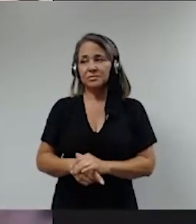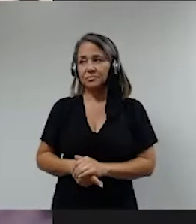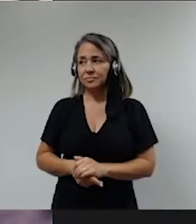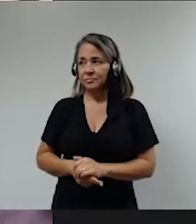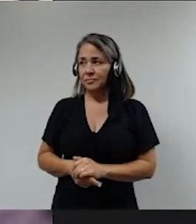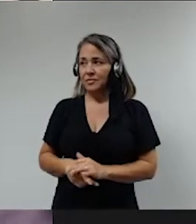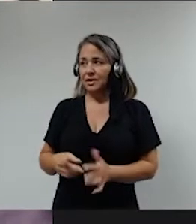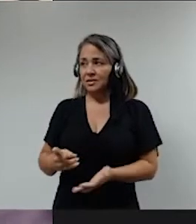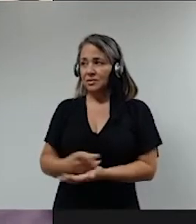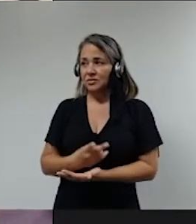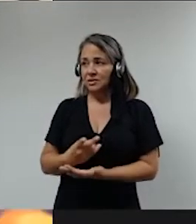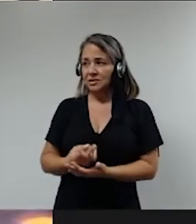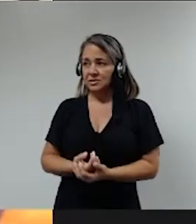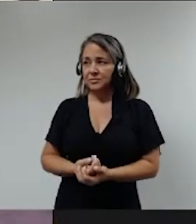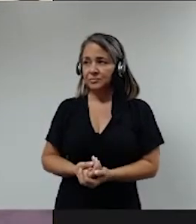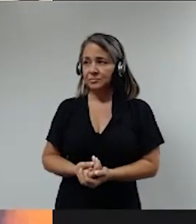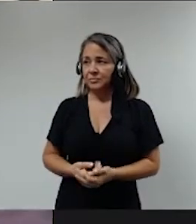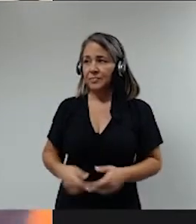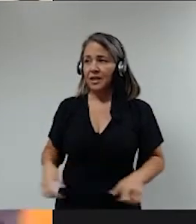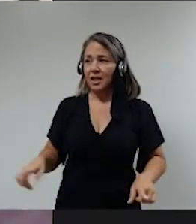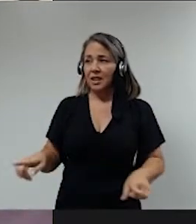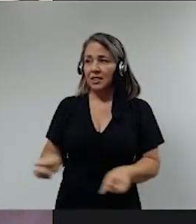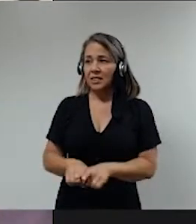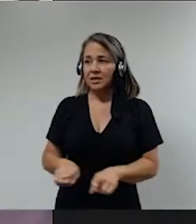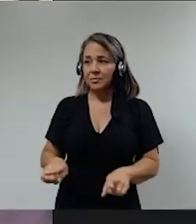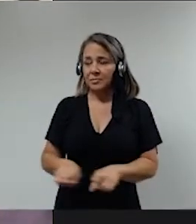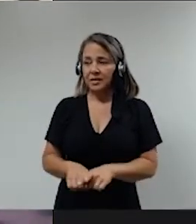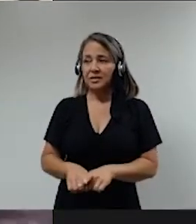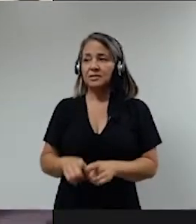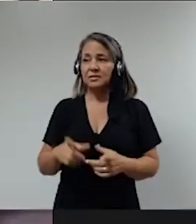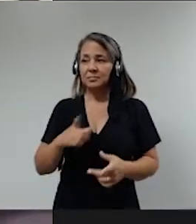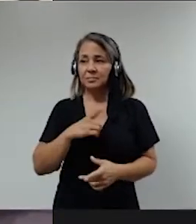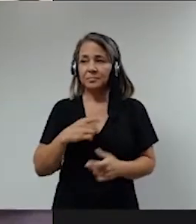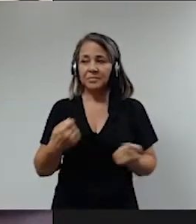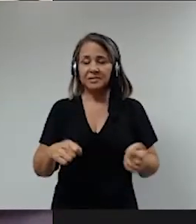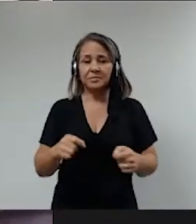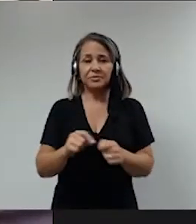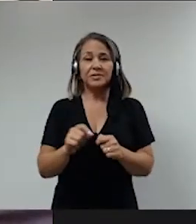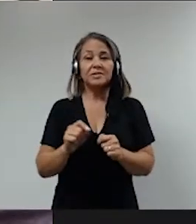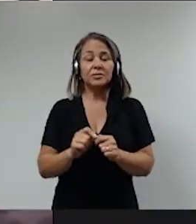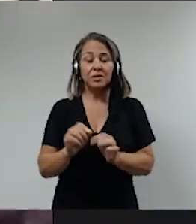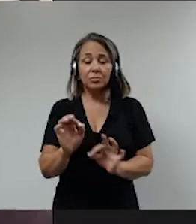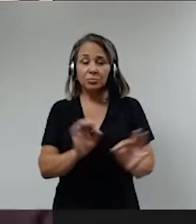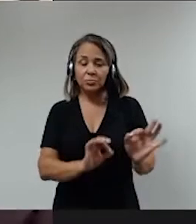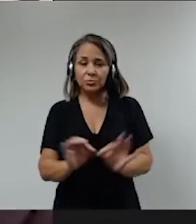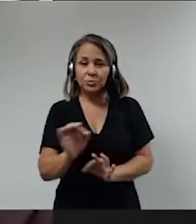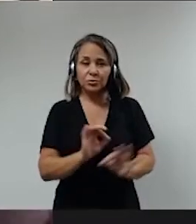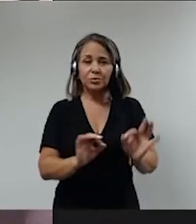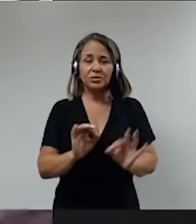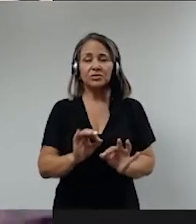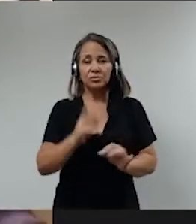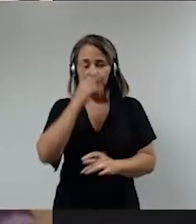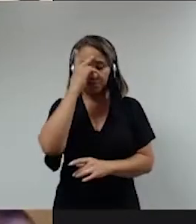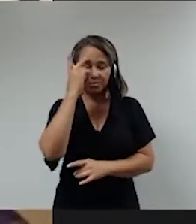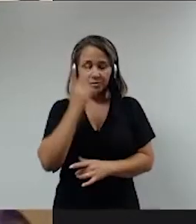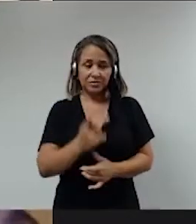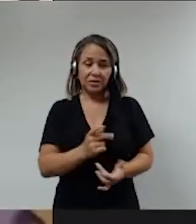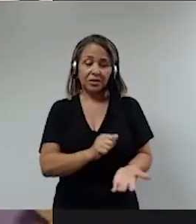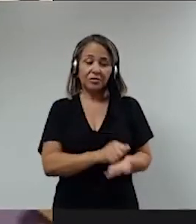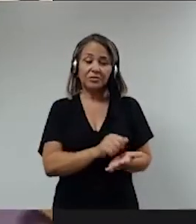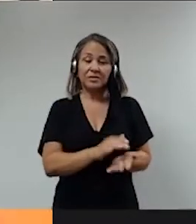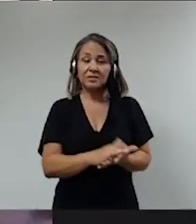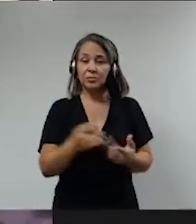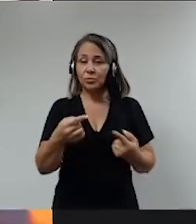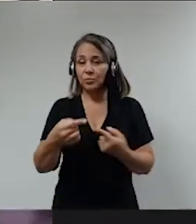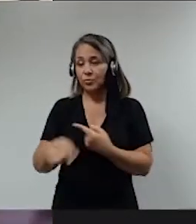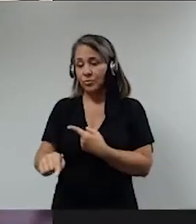90. Para além disso, das fusões e aquisições, a gente tem também o controle de condutas, né, que são aquelas infrações contra a ordem